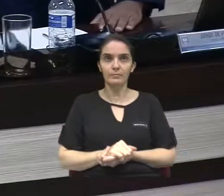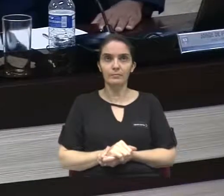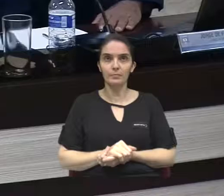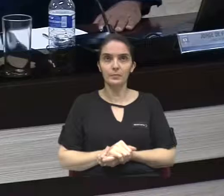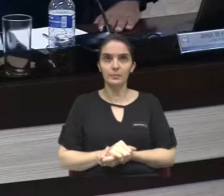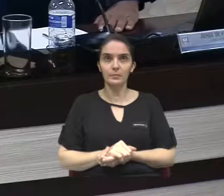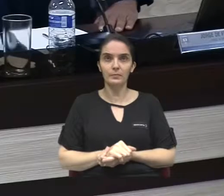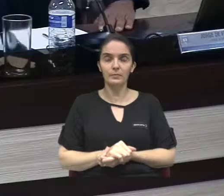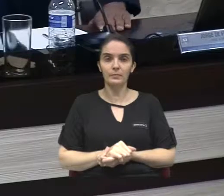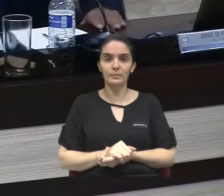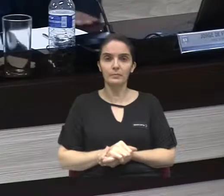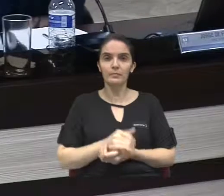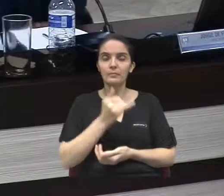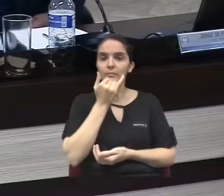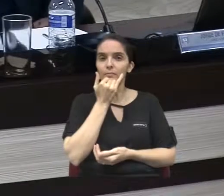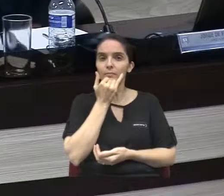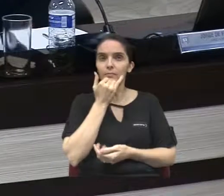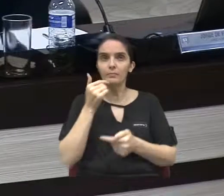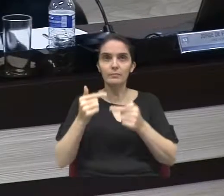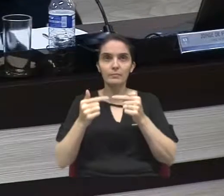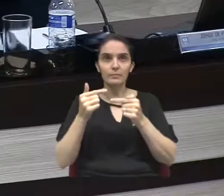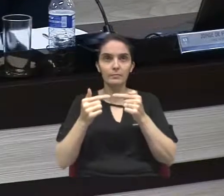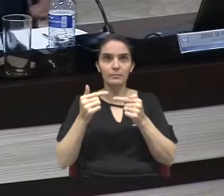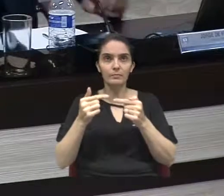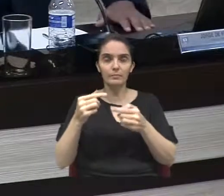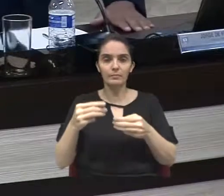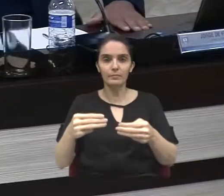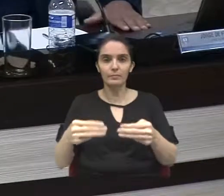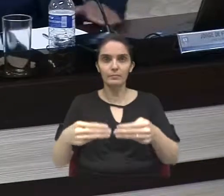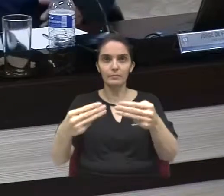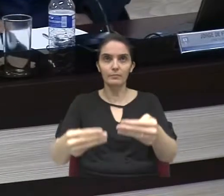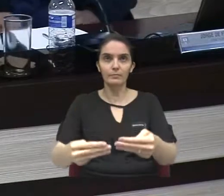Para discutir a moção, vereadora doutora Mayra.